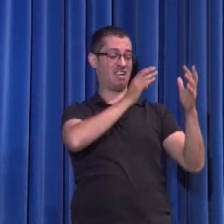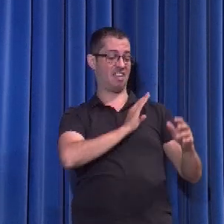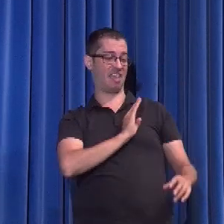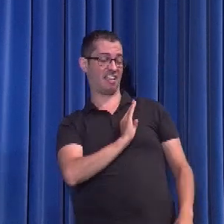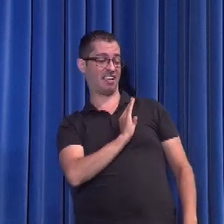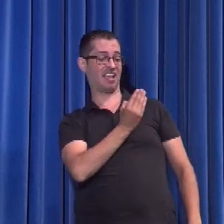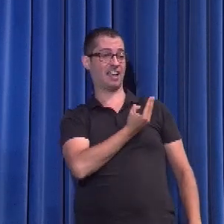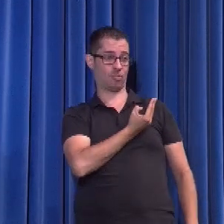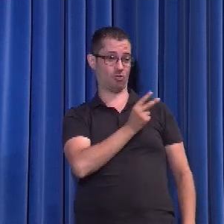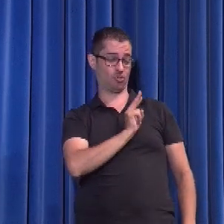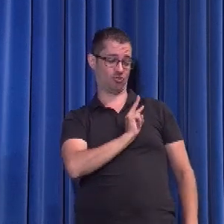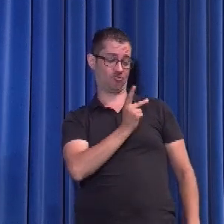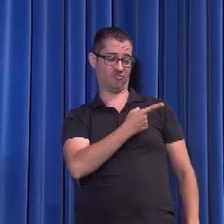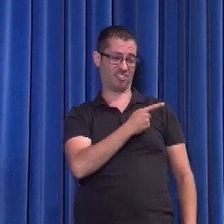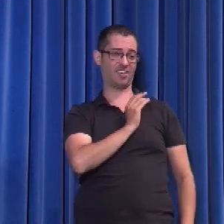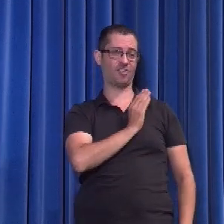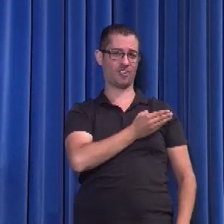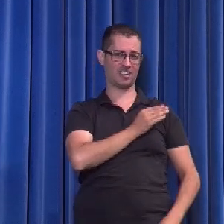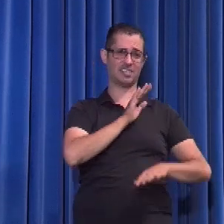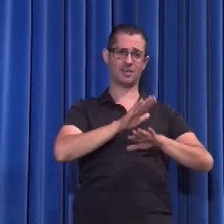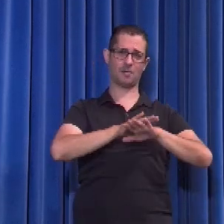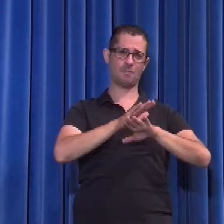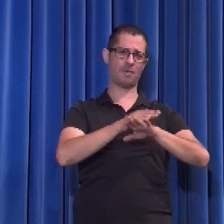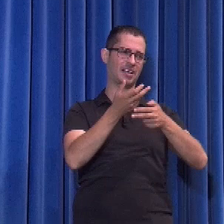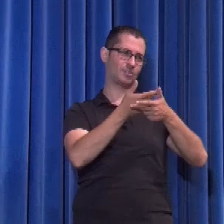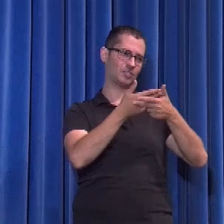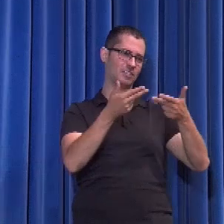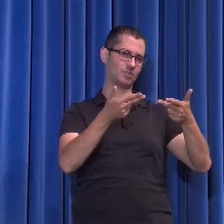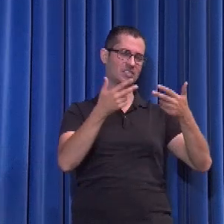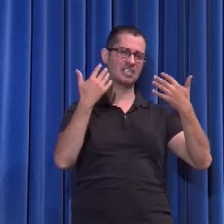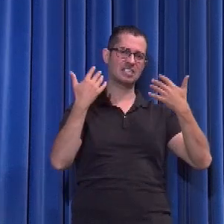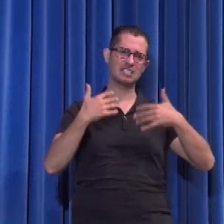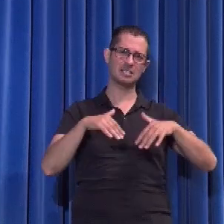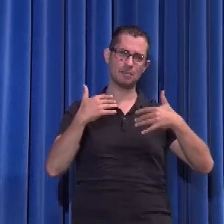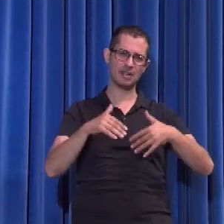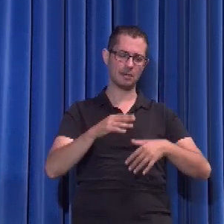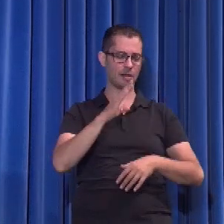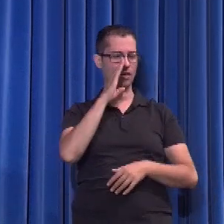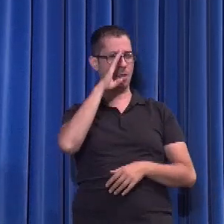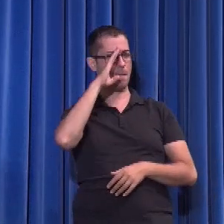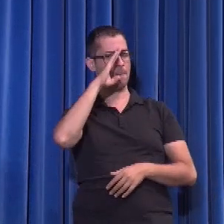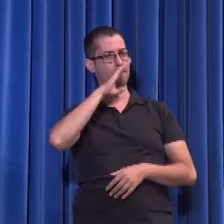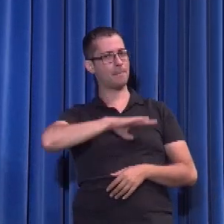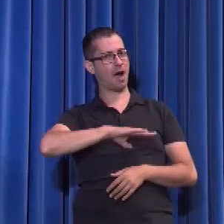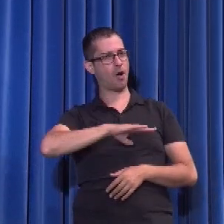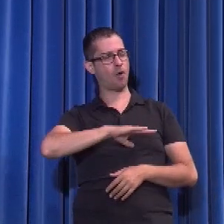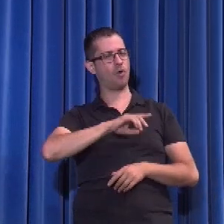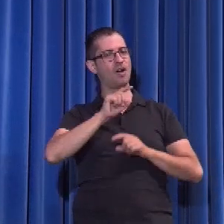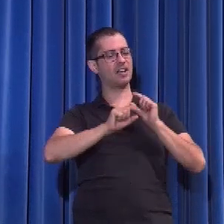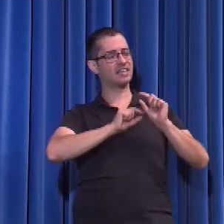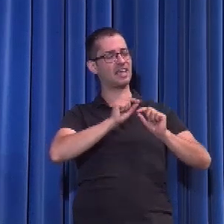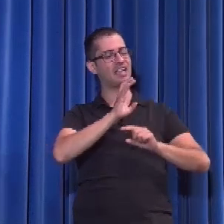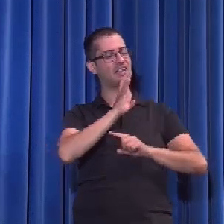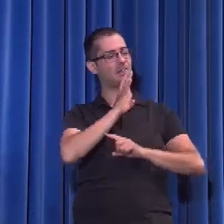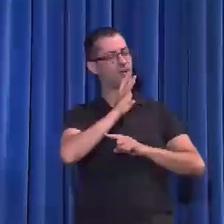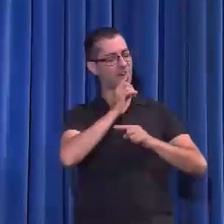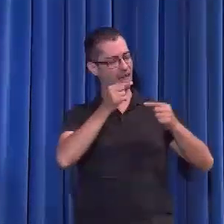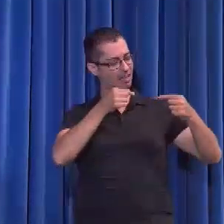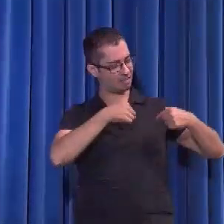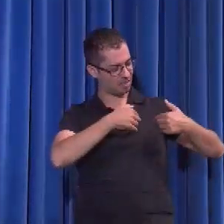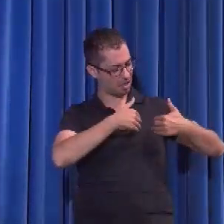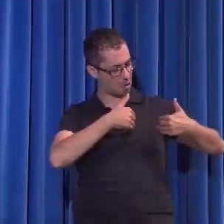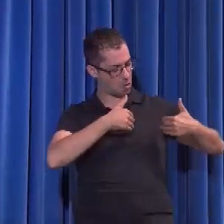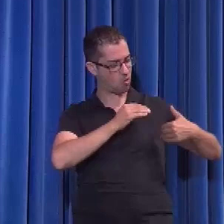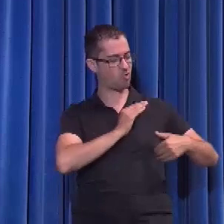que todas as coisas, e desesperadamente corrupto. Quem o conhecerá? Jeremias,